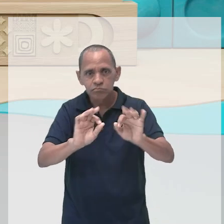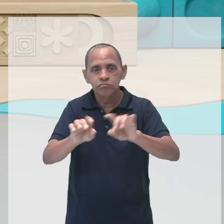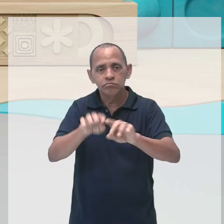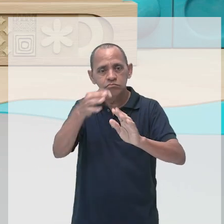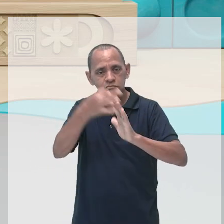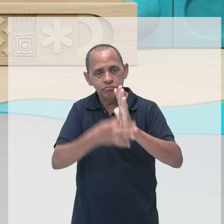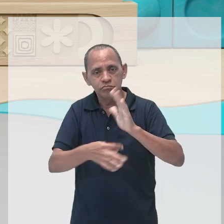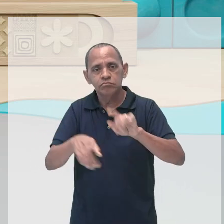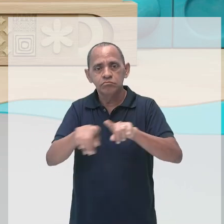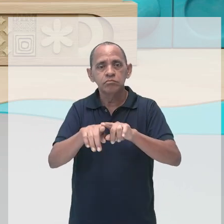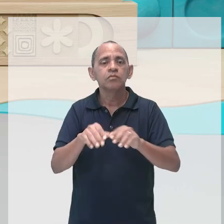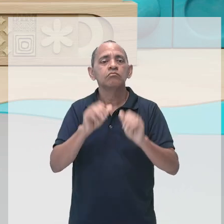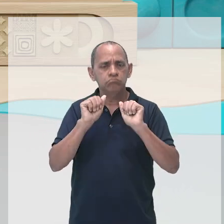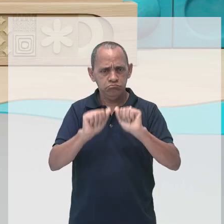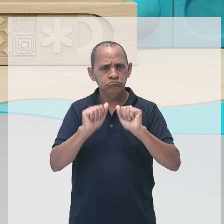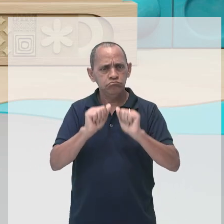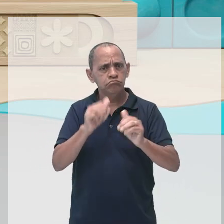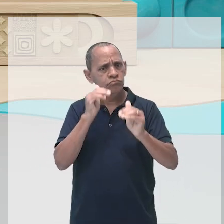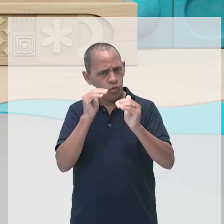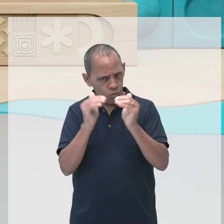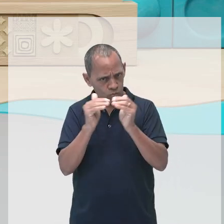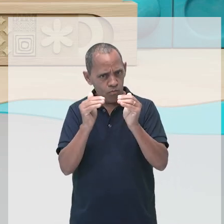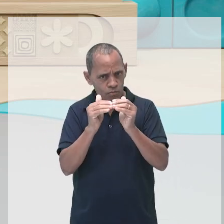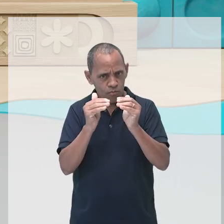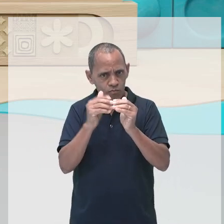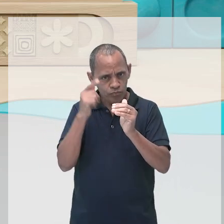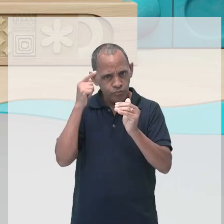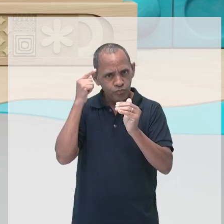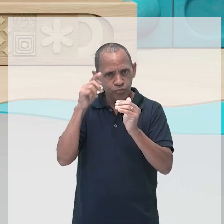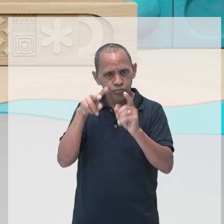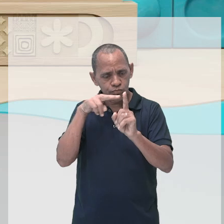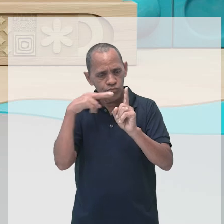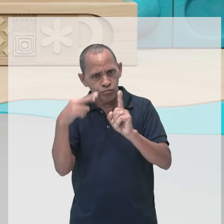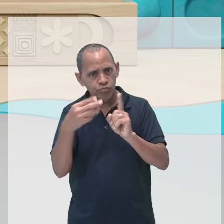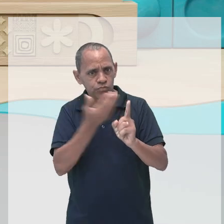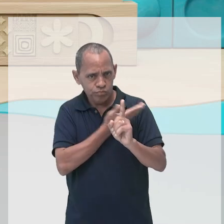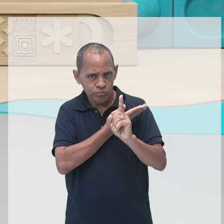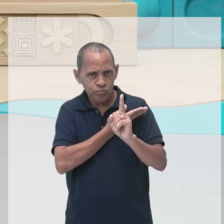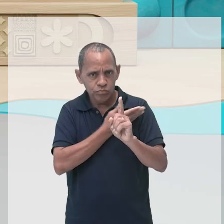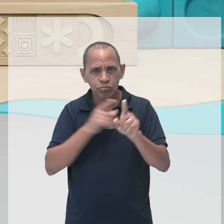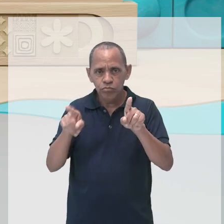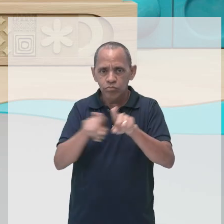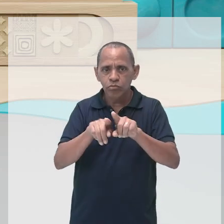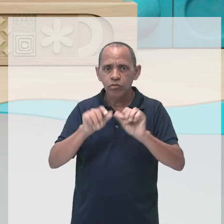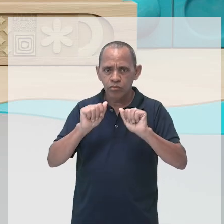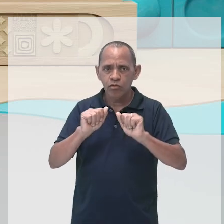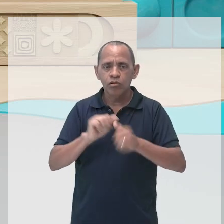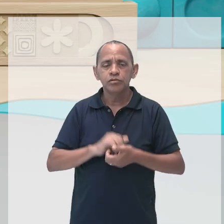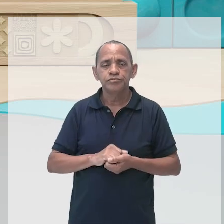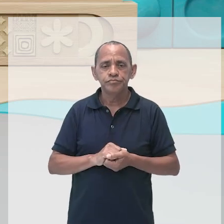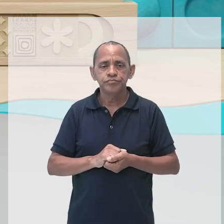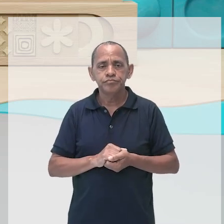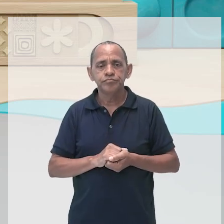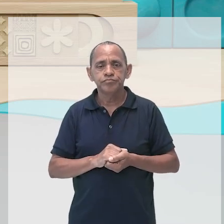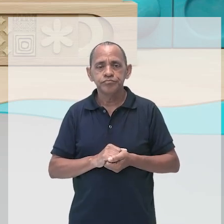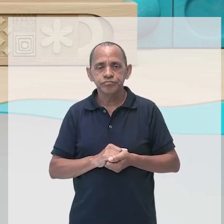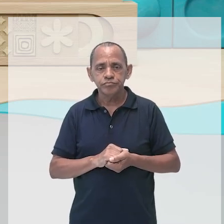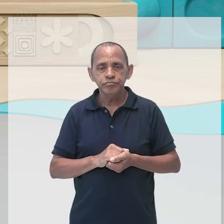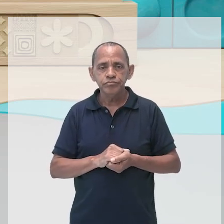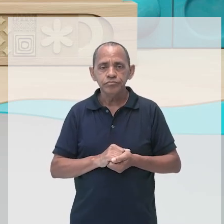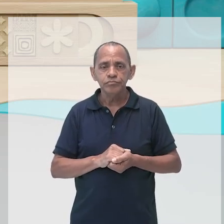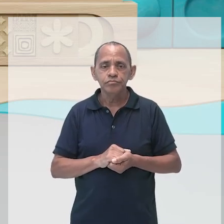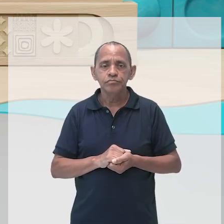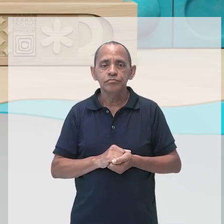pode concordar com uma ideia, concordar com um ponto de vista do seu amigo. Então, perceba que você vai fazer um movimento argumentativo de